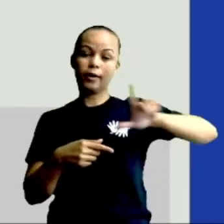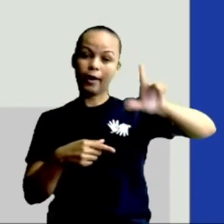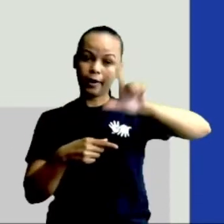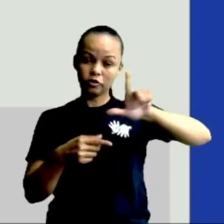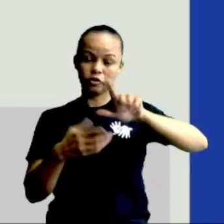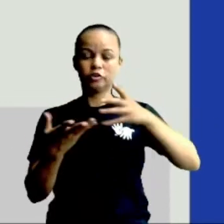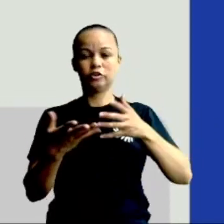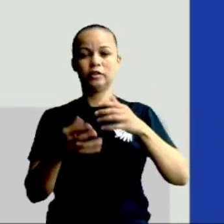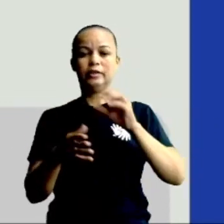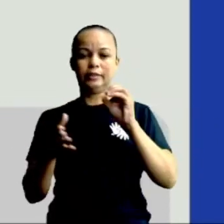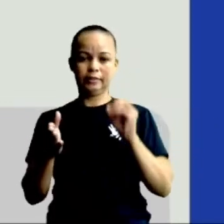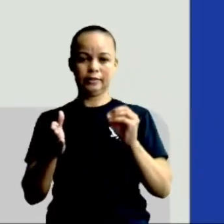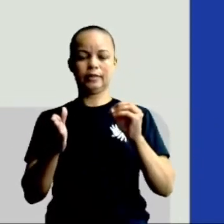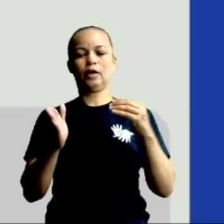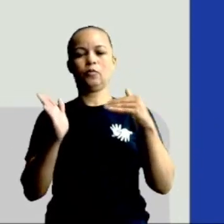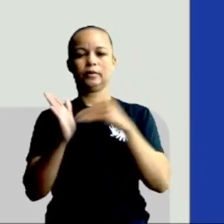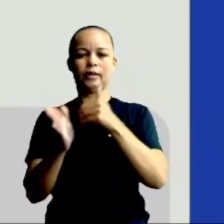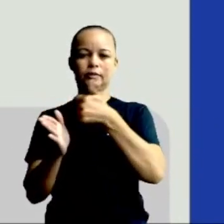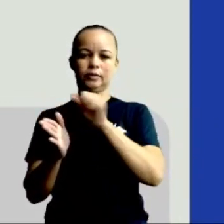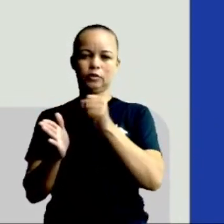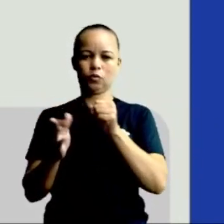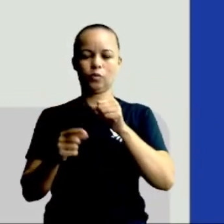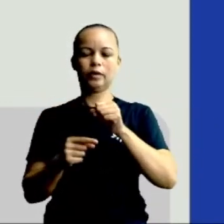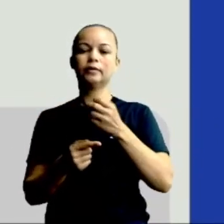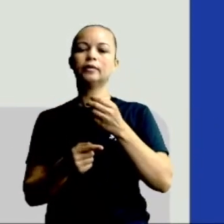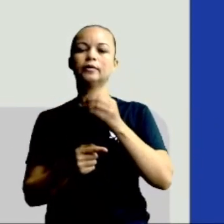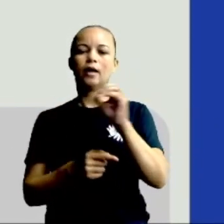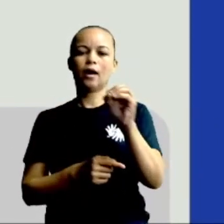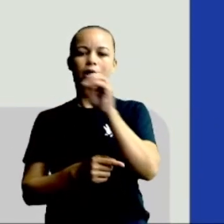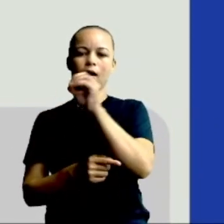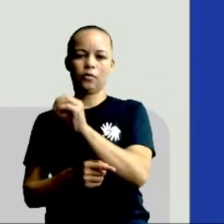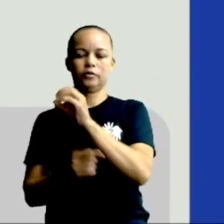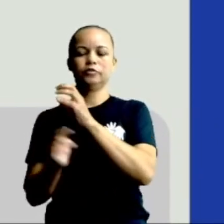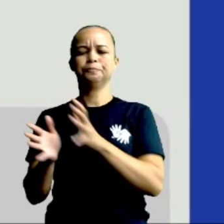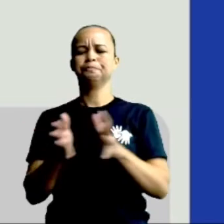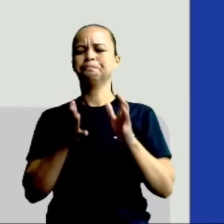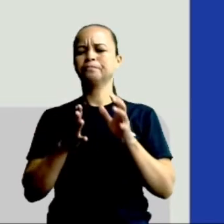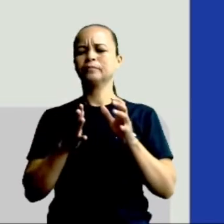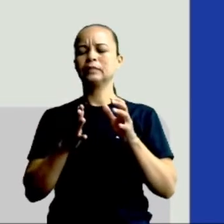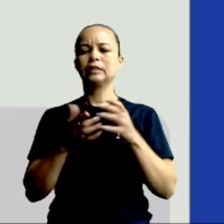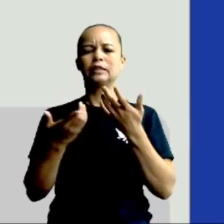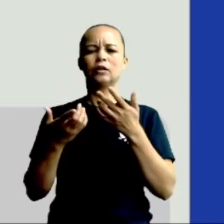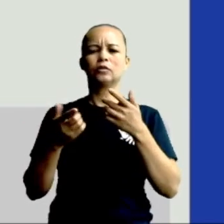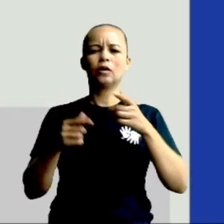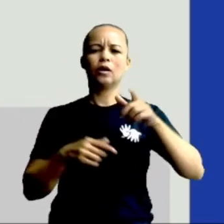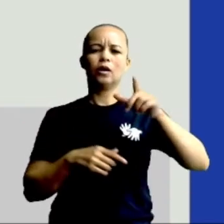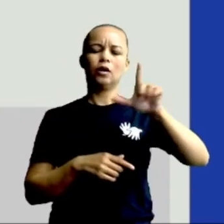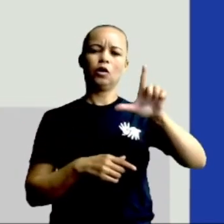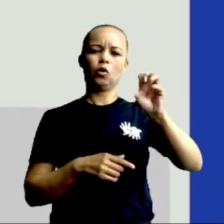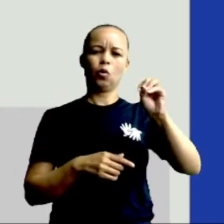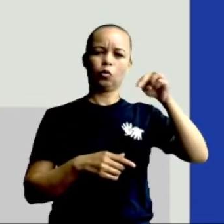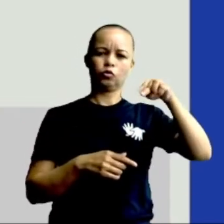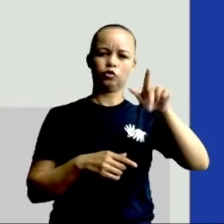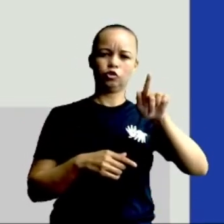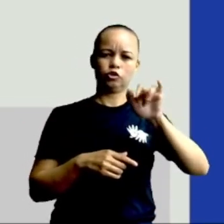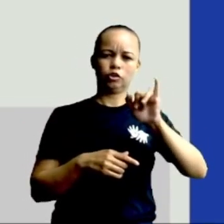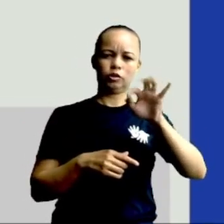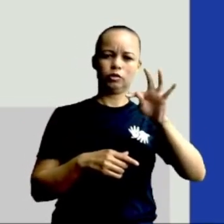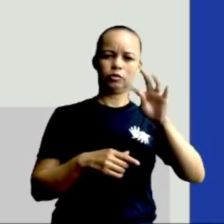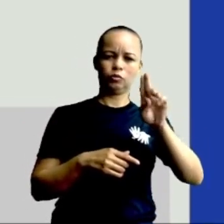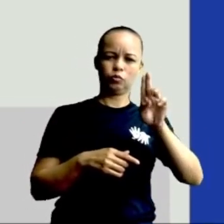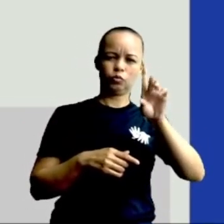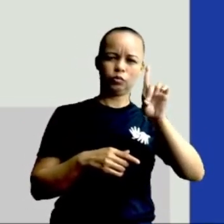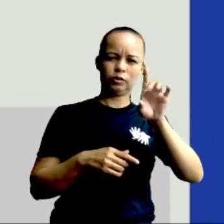180 graus a leste. Com a definição da longitude e da latitude, é possível determinar